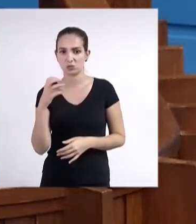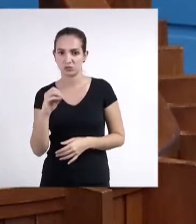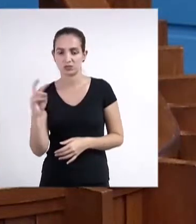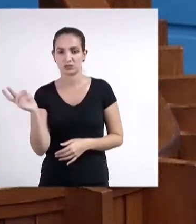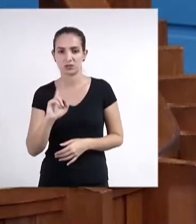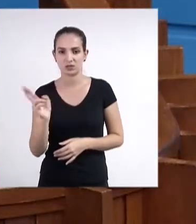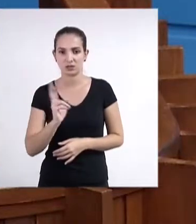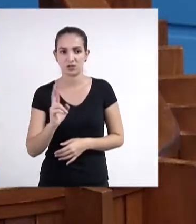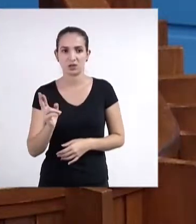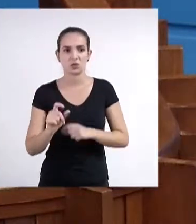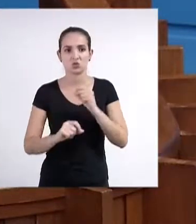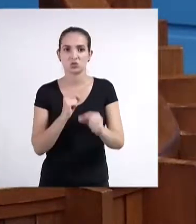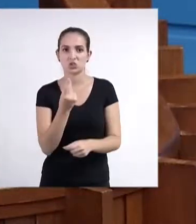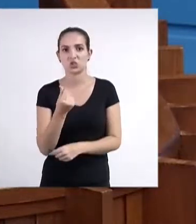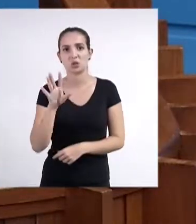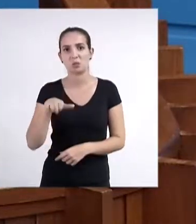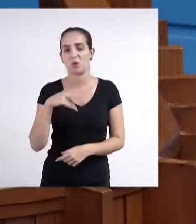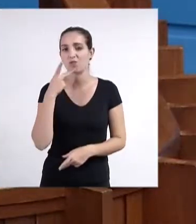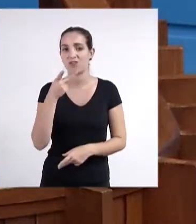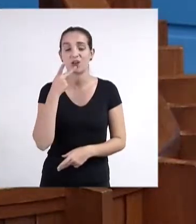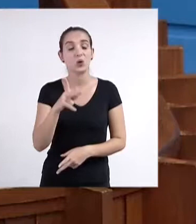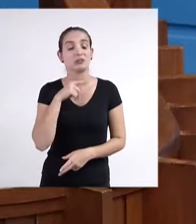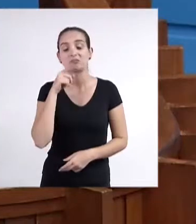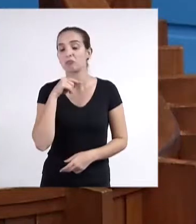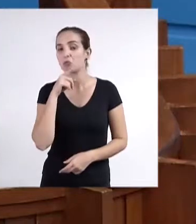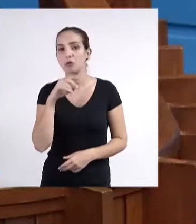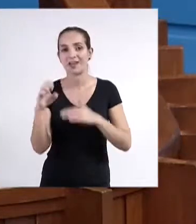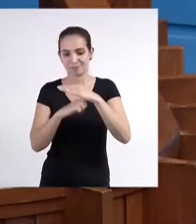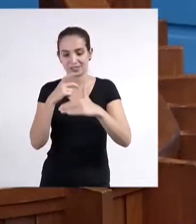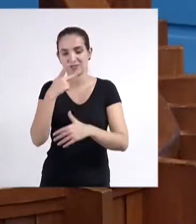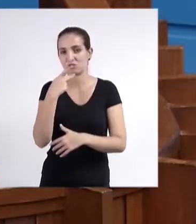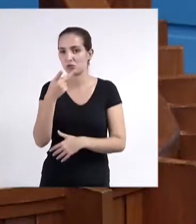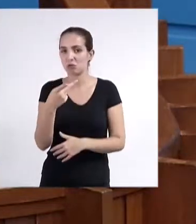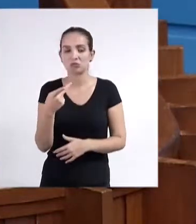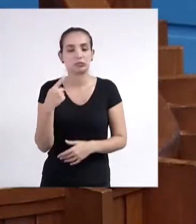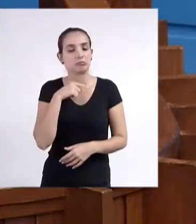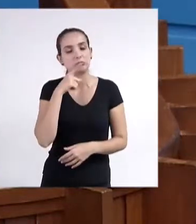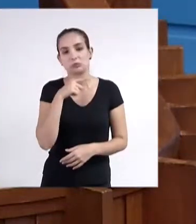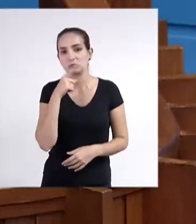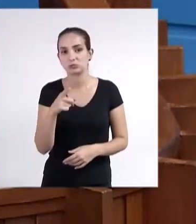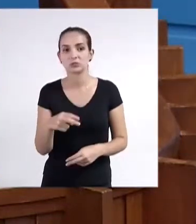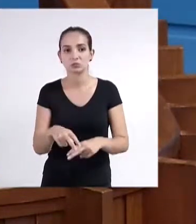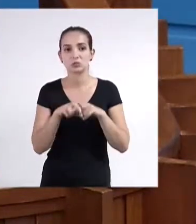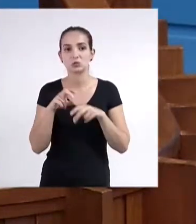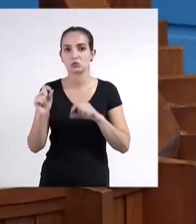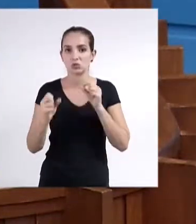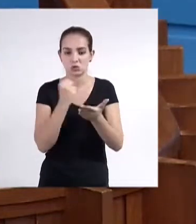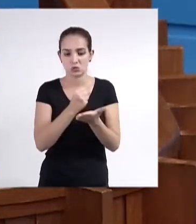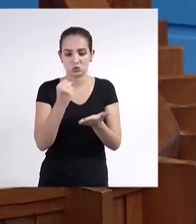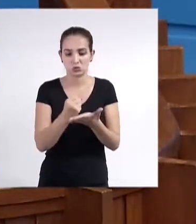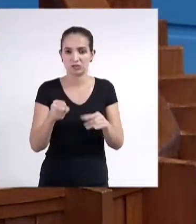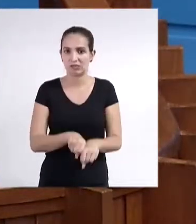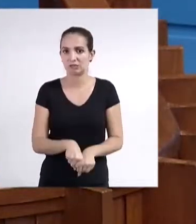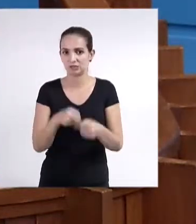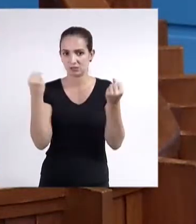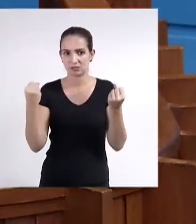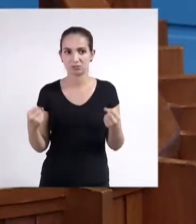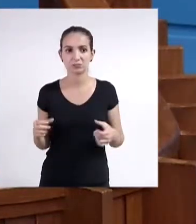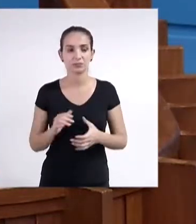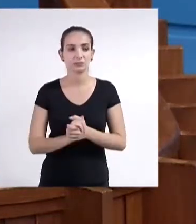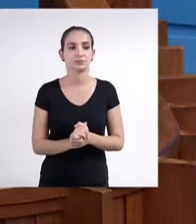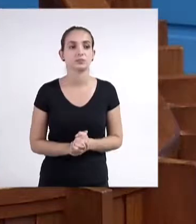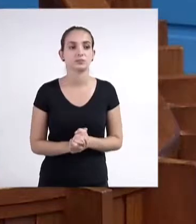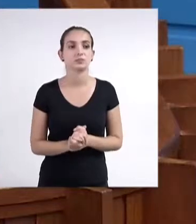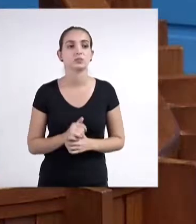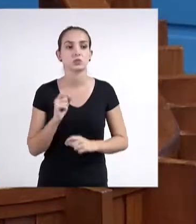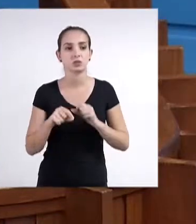foram insuficientes para financiar a obra, ou seja, houve quebra de contrato. A decisão da empresa, além de afrontar